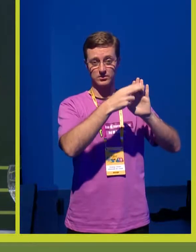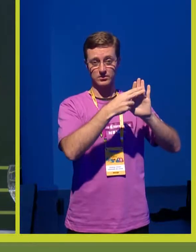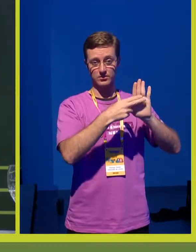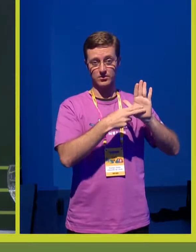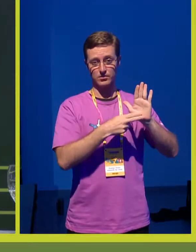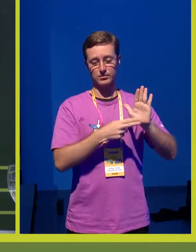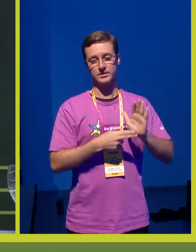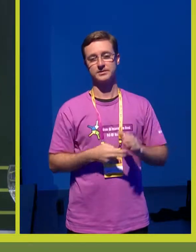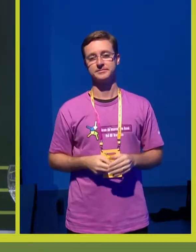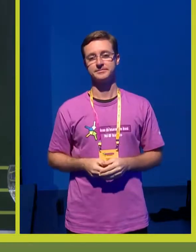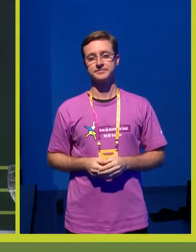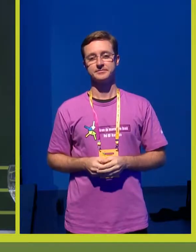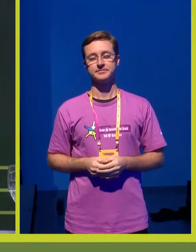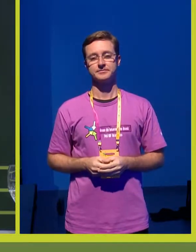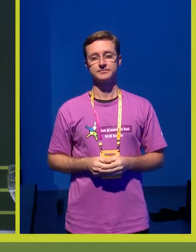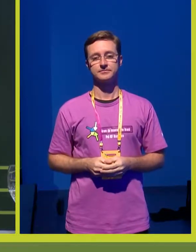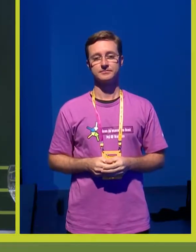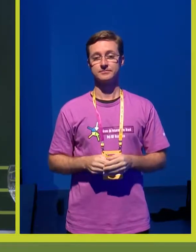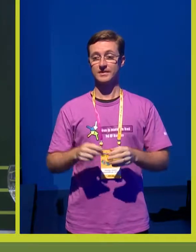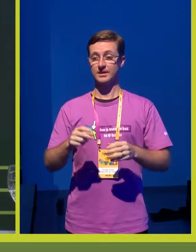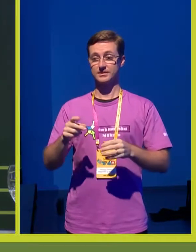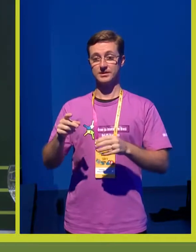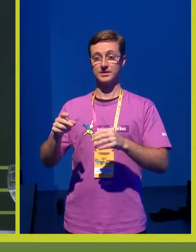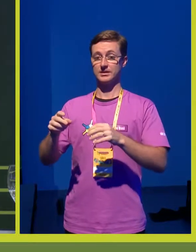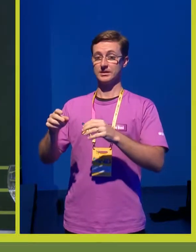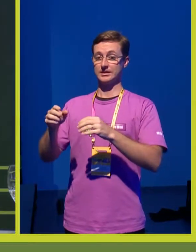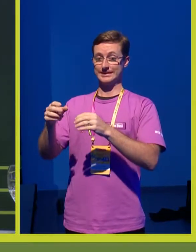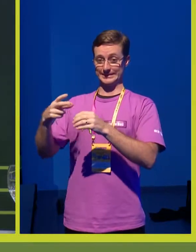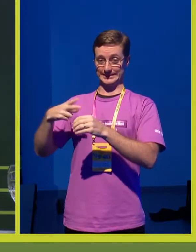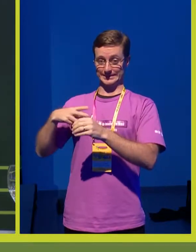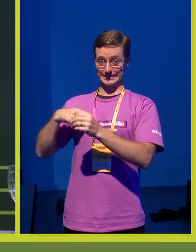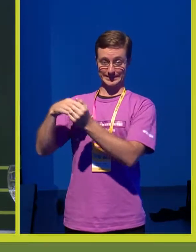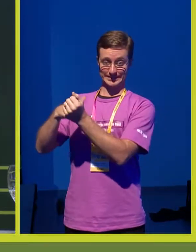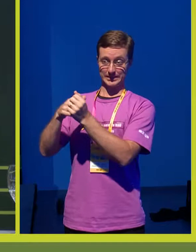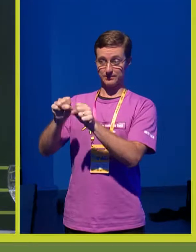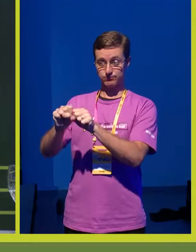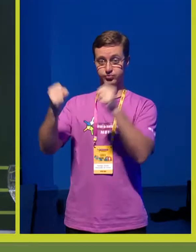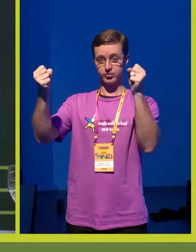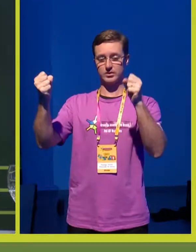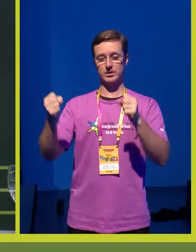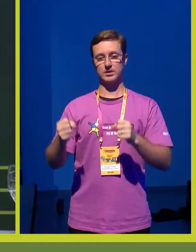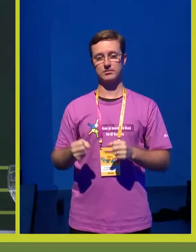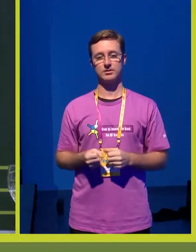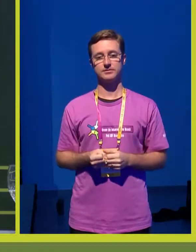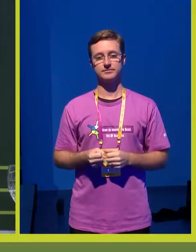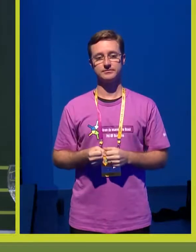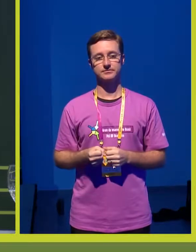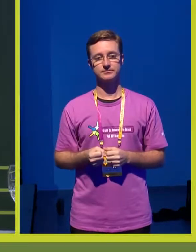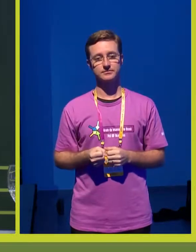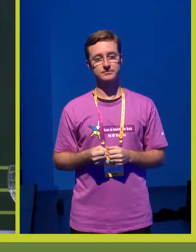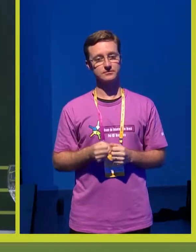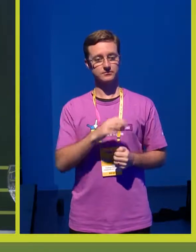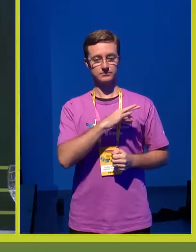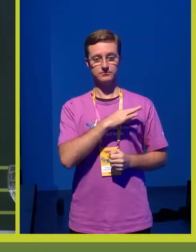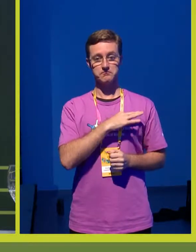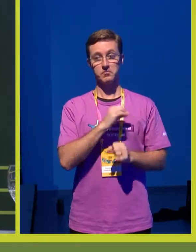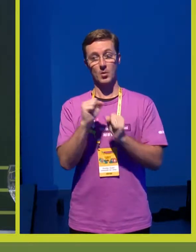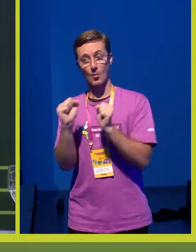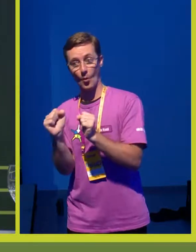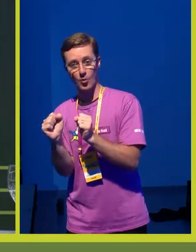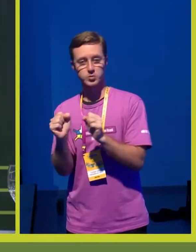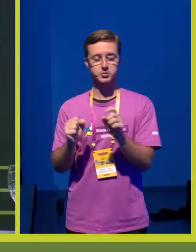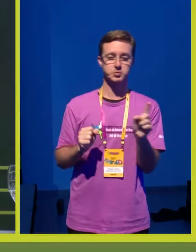de quebra de sigilo e essas hipóteses em que a polícia pode fazer o que ou não